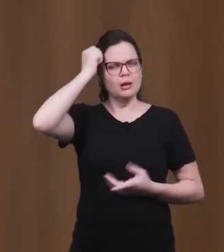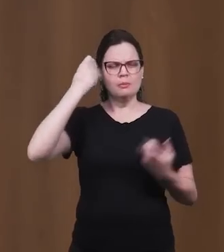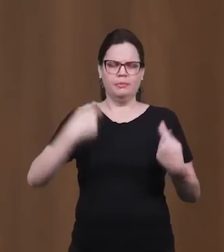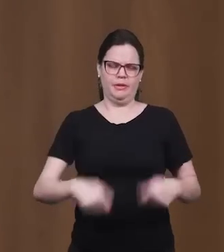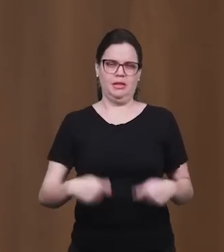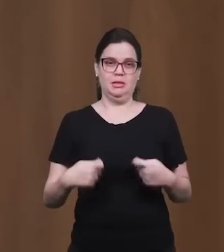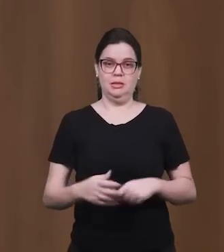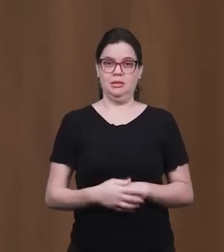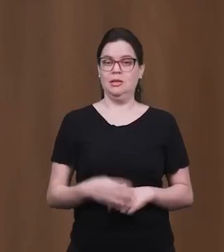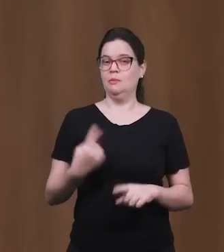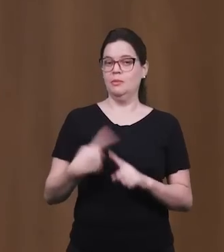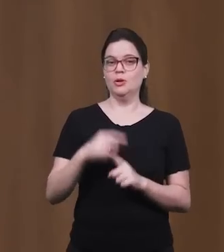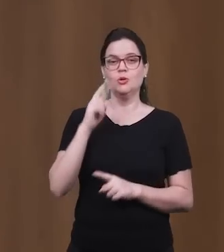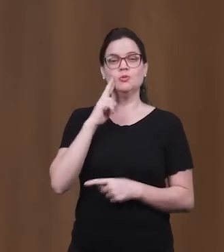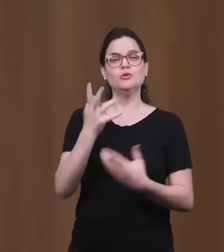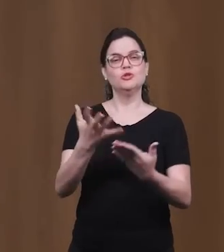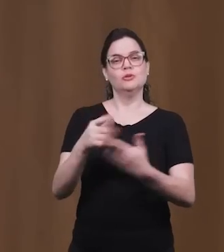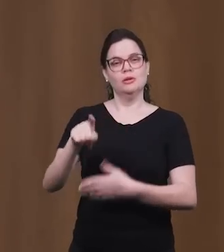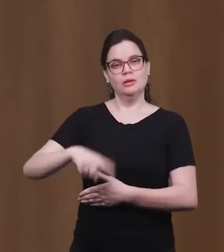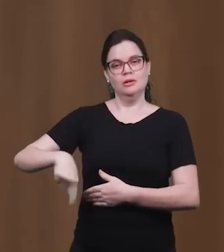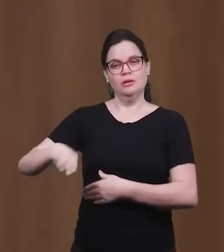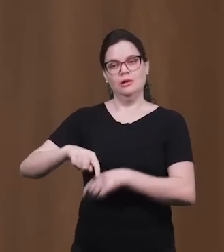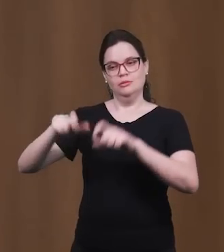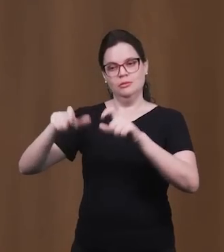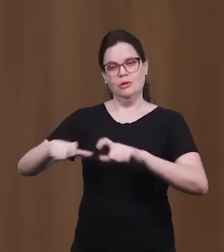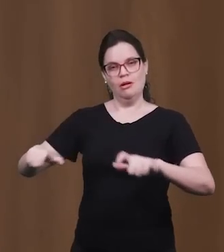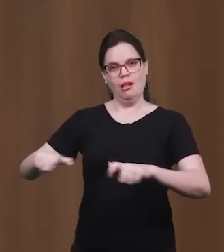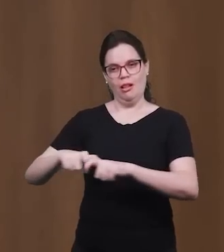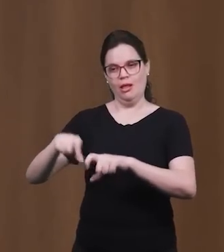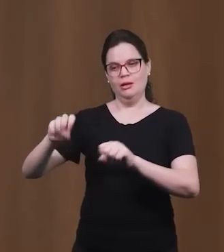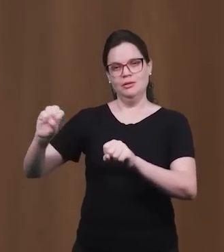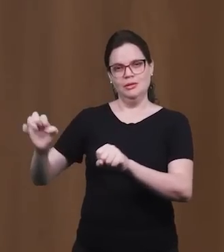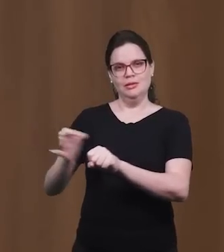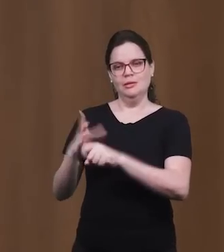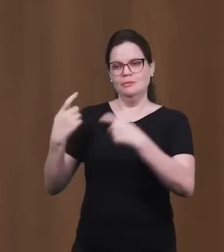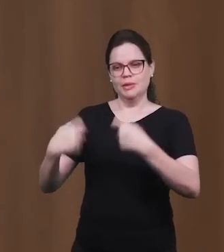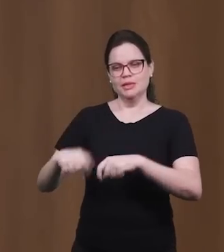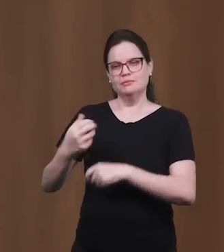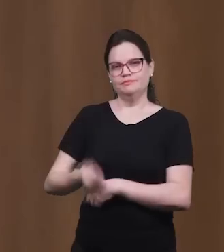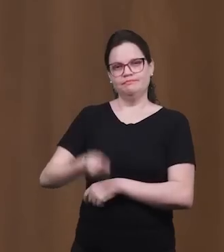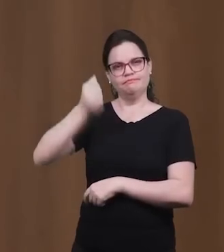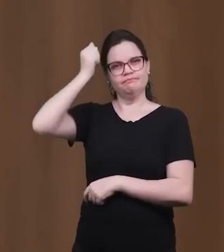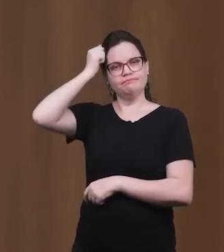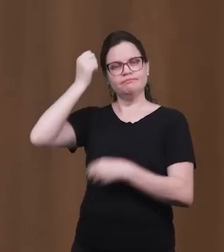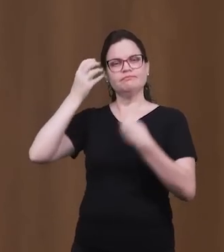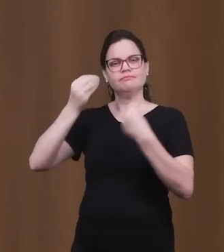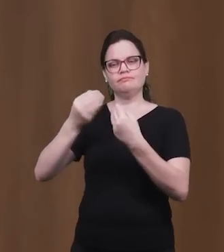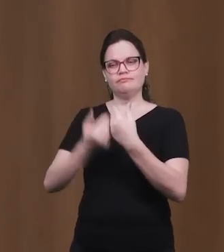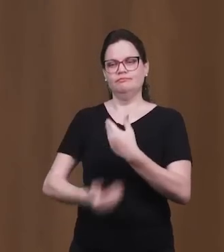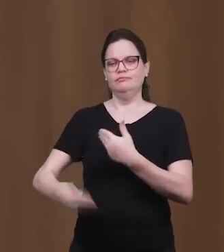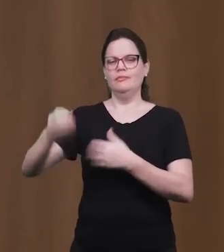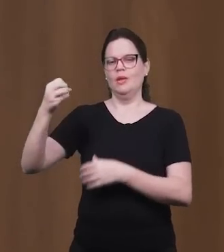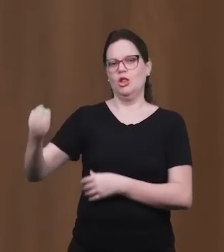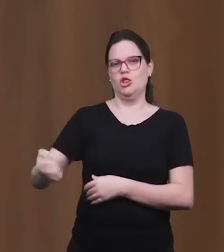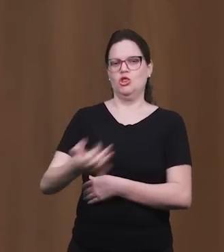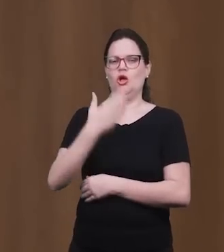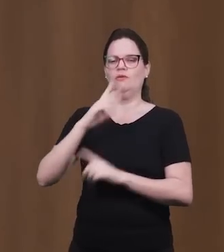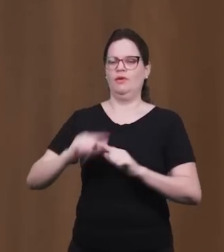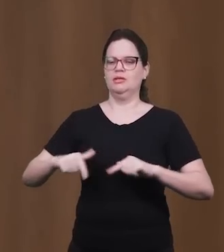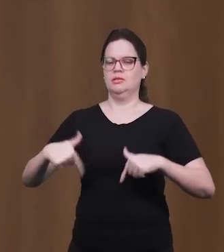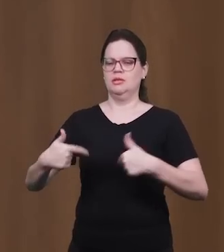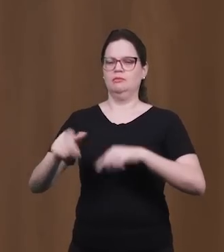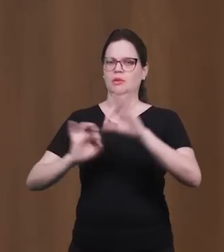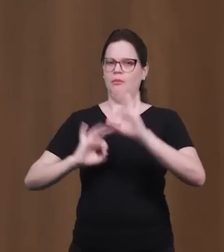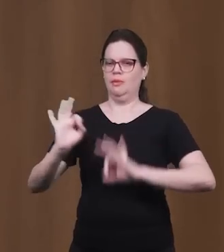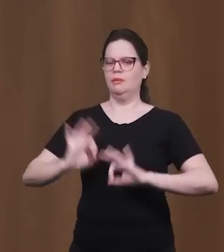que aquele povo se arrependesse para viver essa nova operação, esse novo momento, que era o